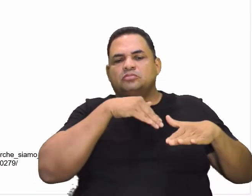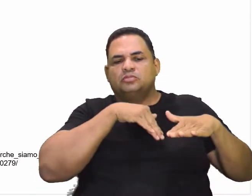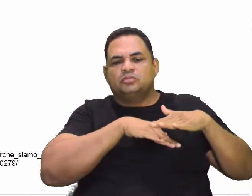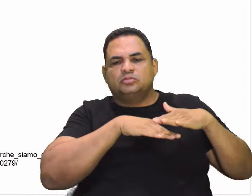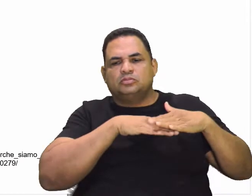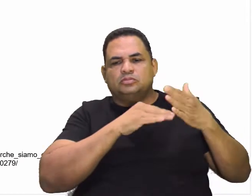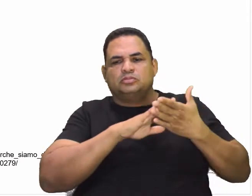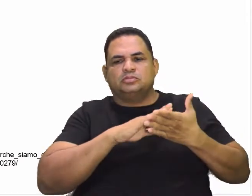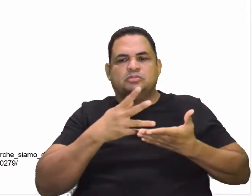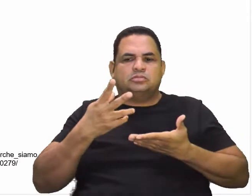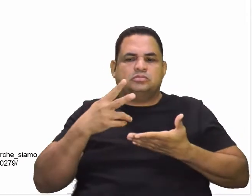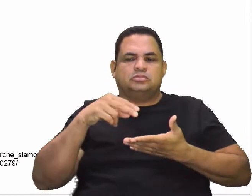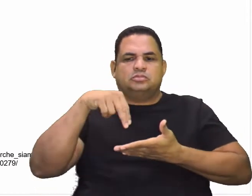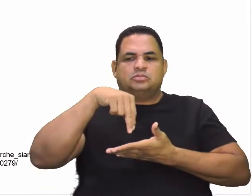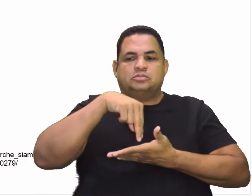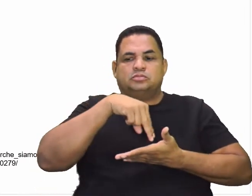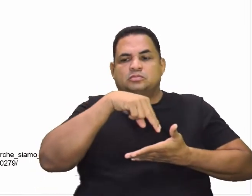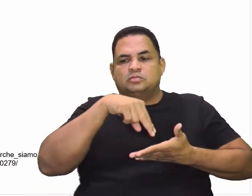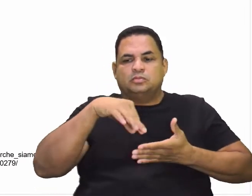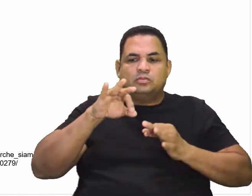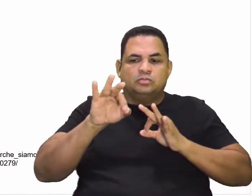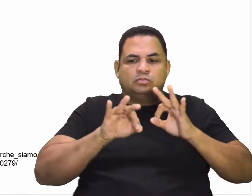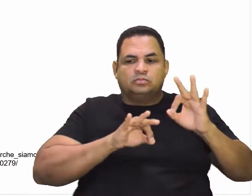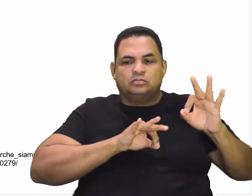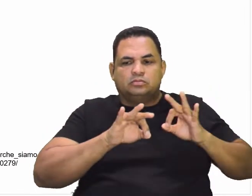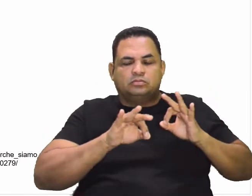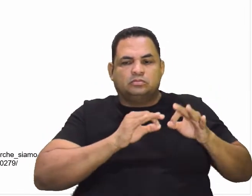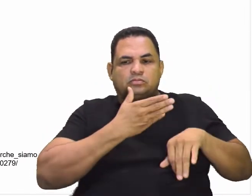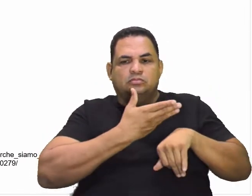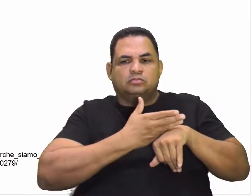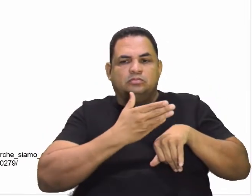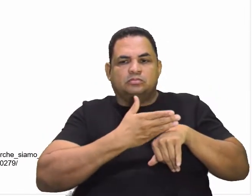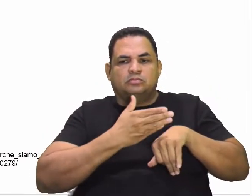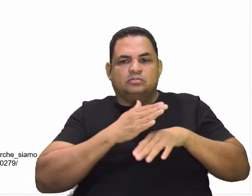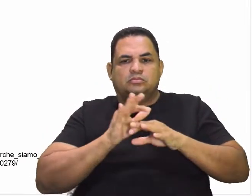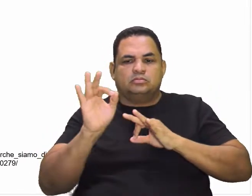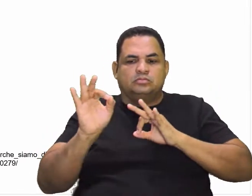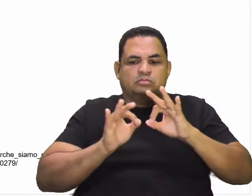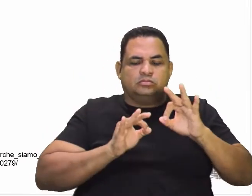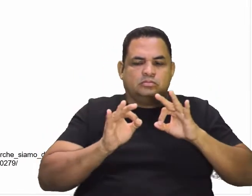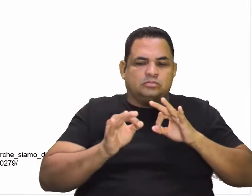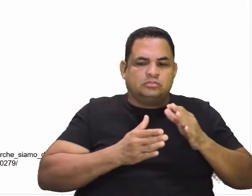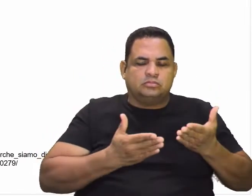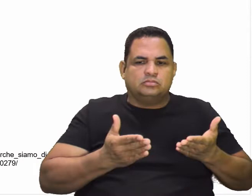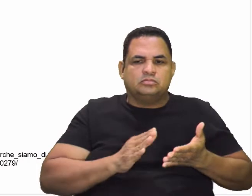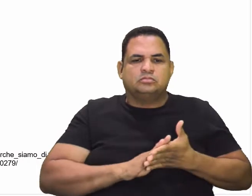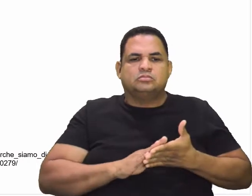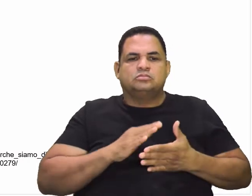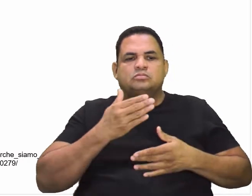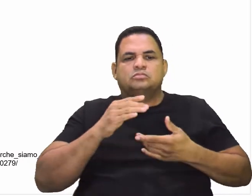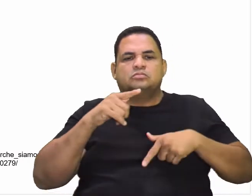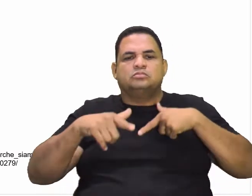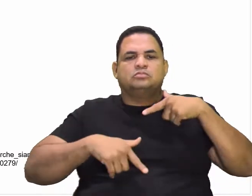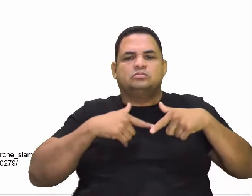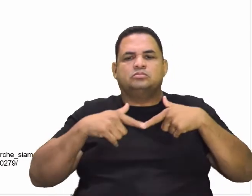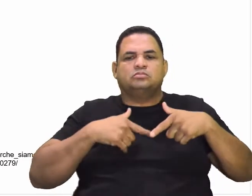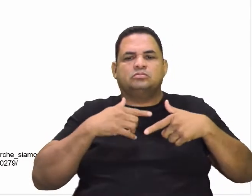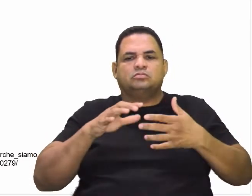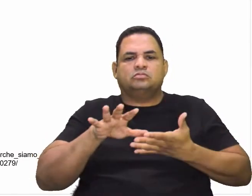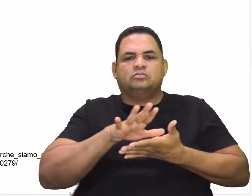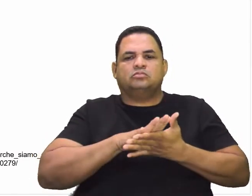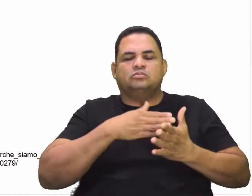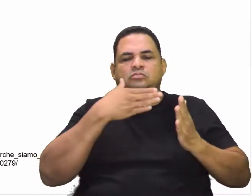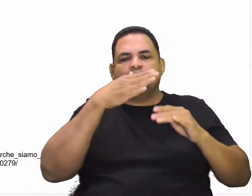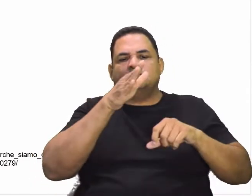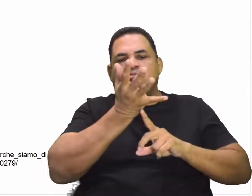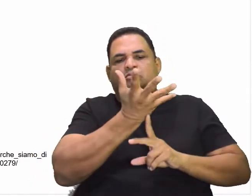de rituais, eles já sepultavam fazendo práticas de rituais, e produziam